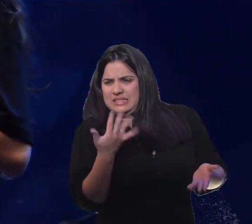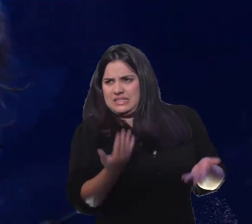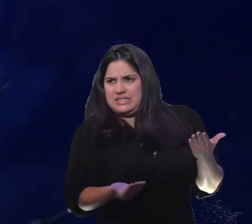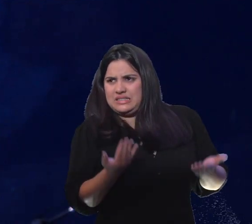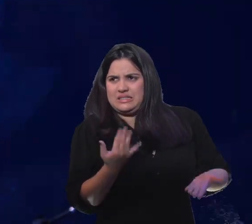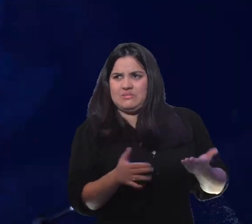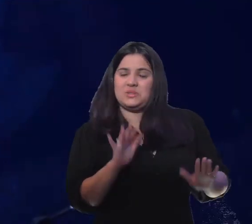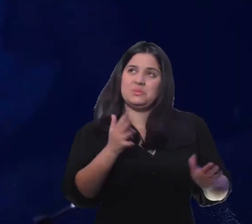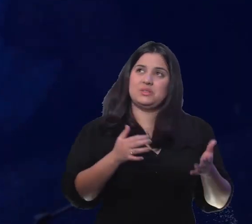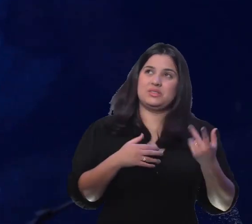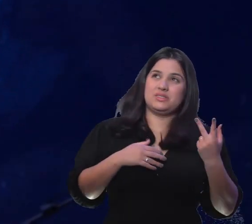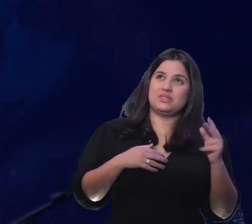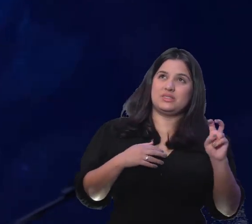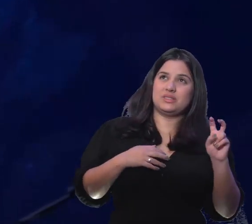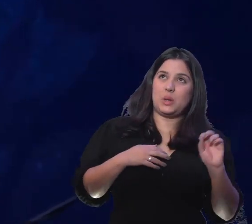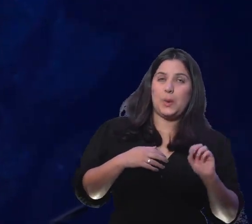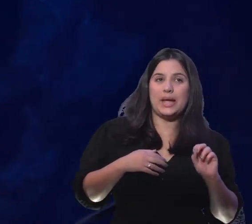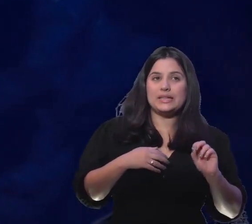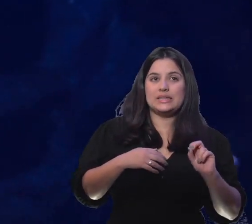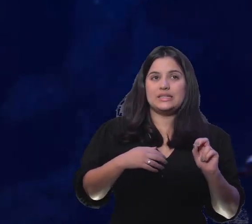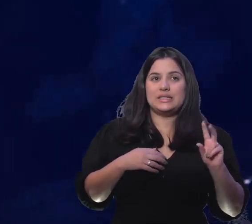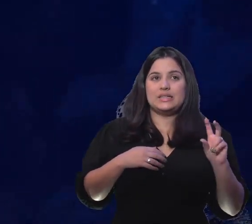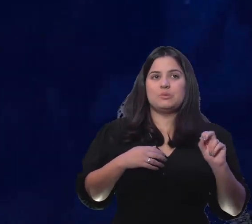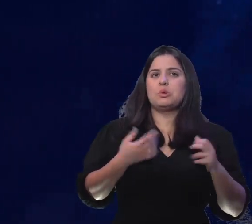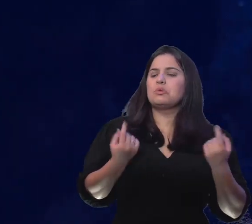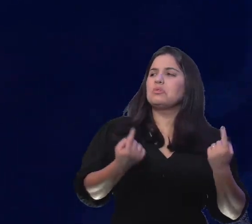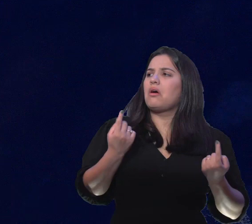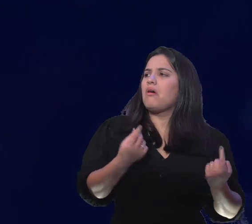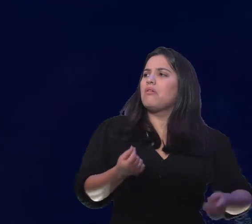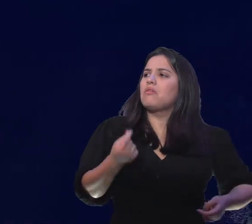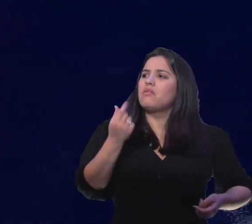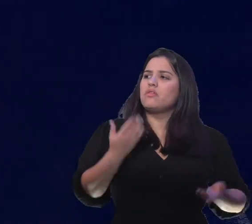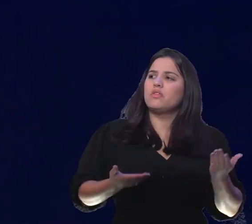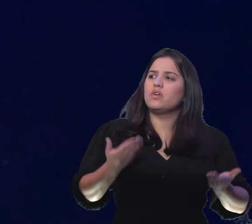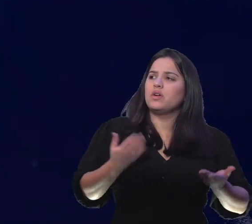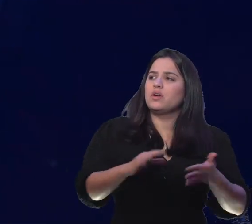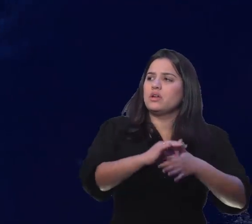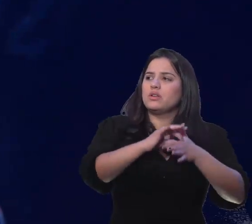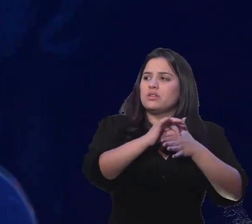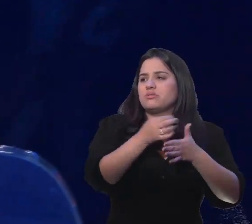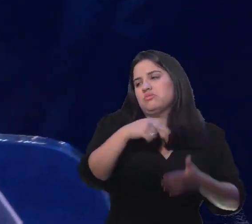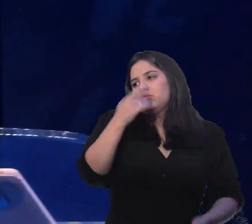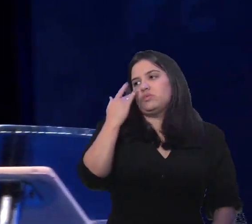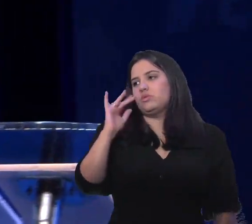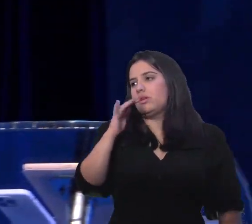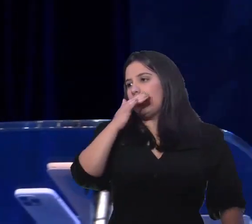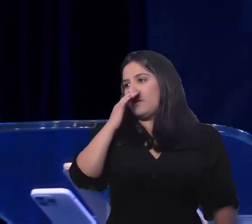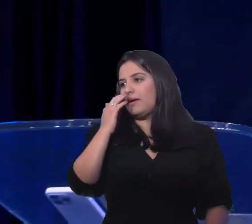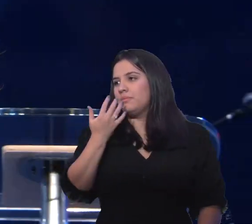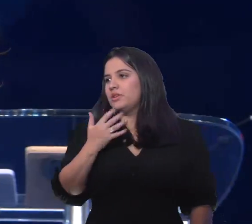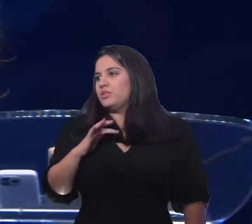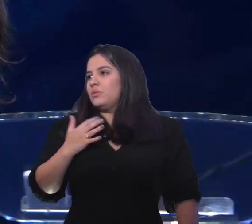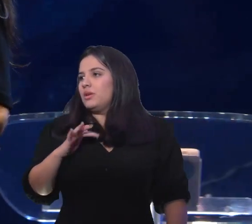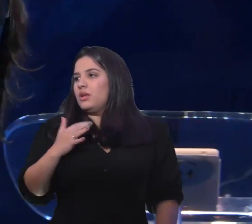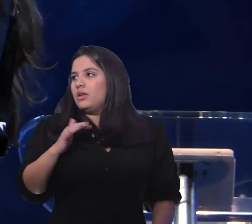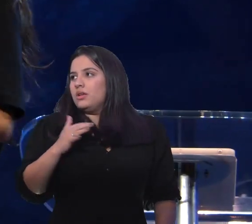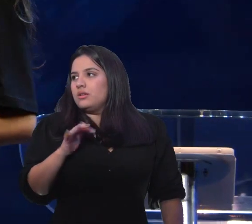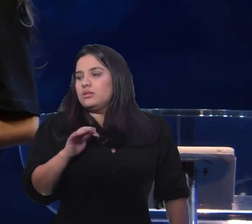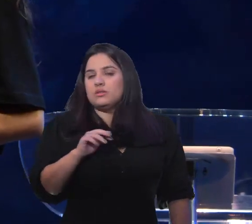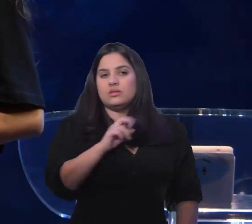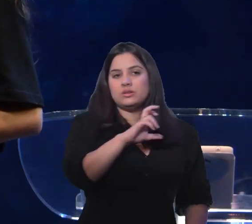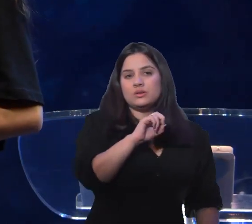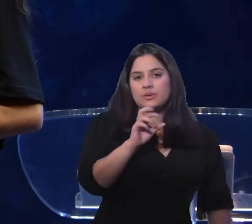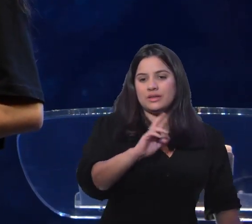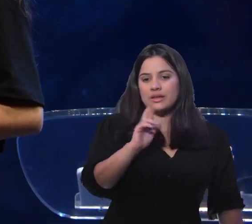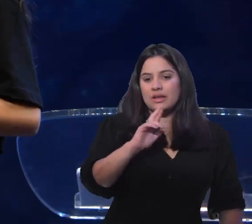uns 50, chutando baixo, né? Quanto que tá o quilo da carne? Não sei, vocês não vão saber, né? Uns 50, sei lá, chutando